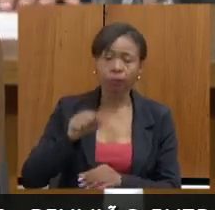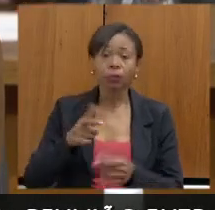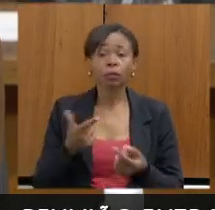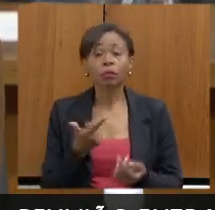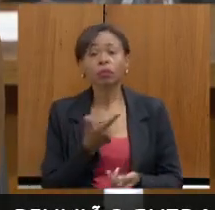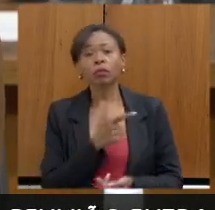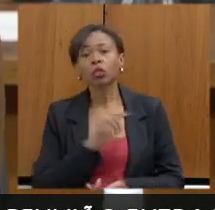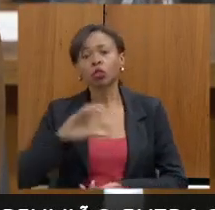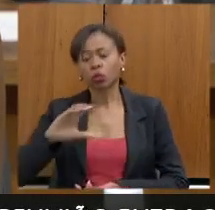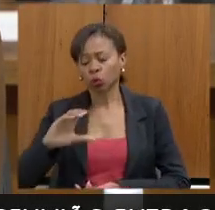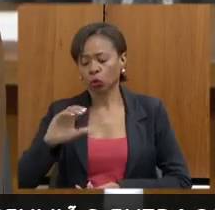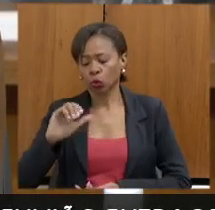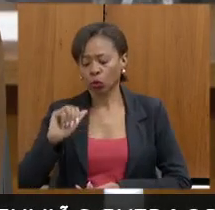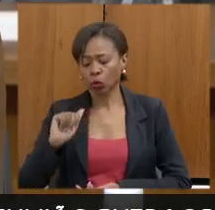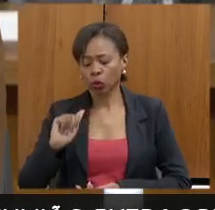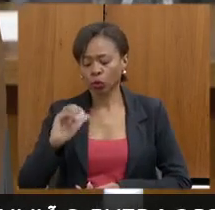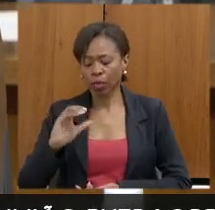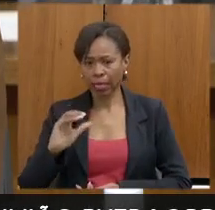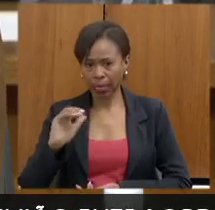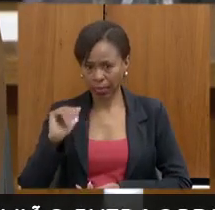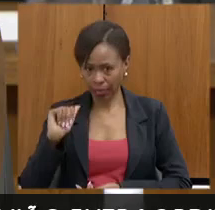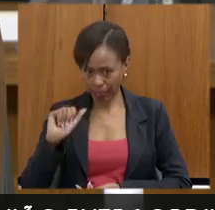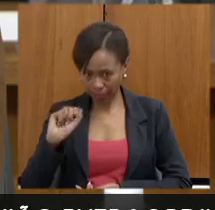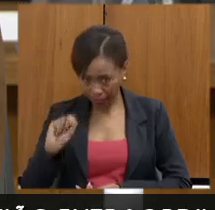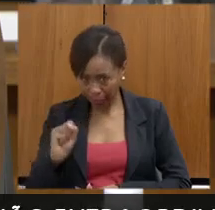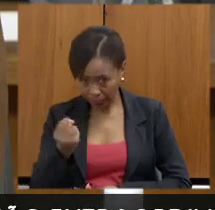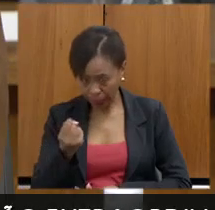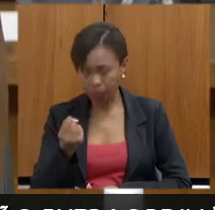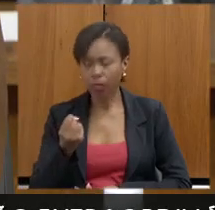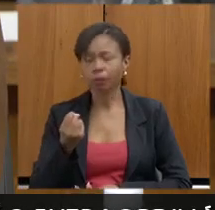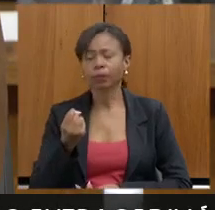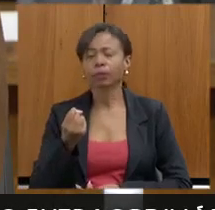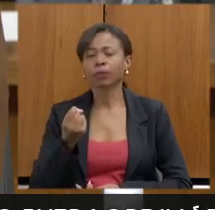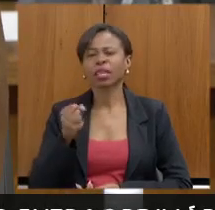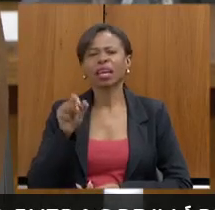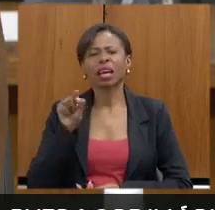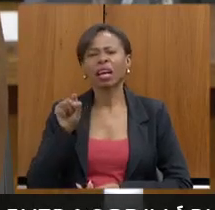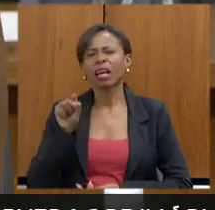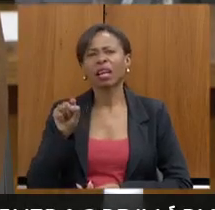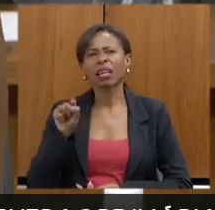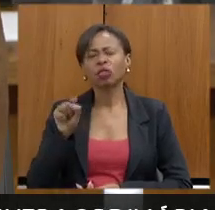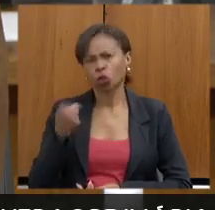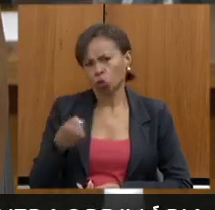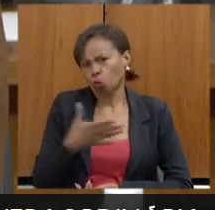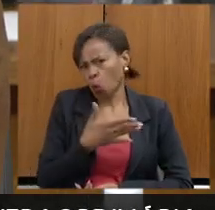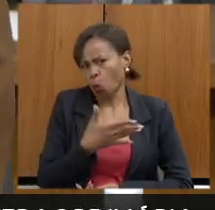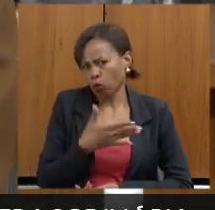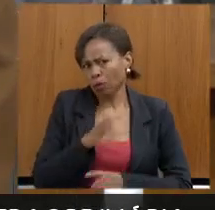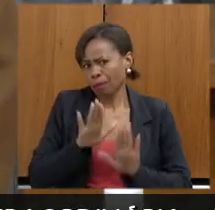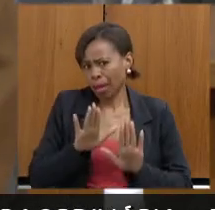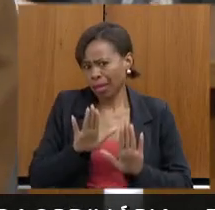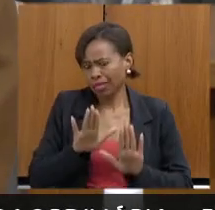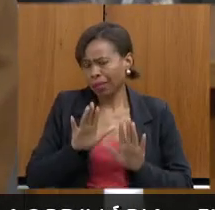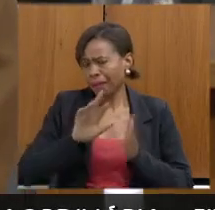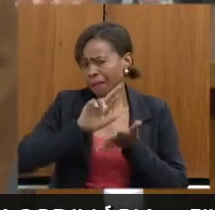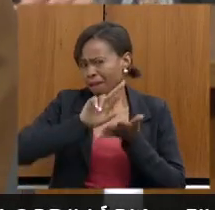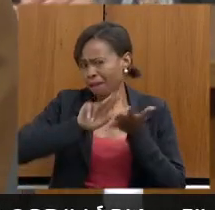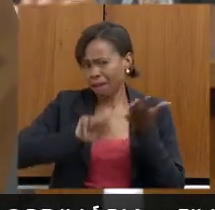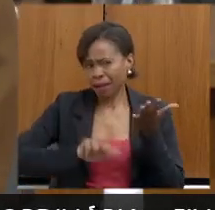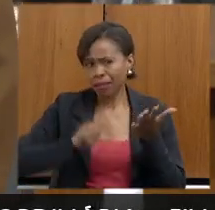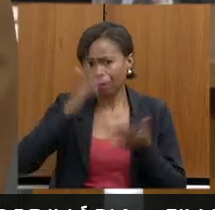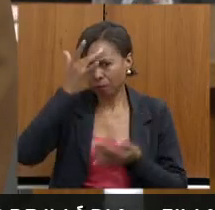caquis é o carro que ele já passou é um fenômeno novo né mas muita gente né tá usando o